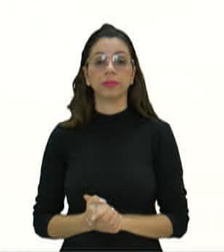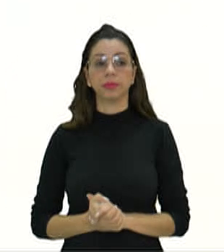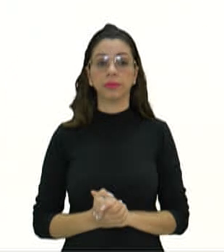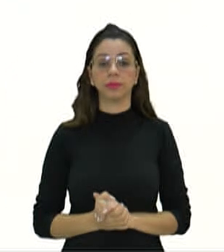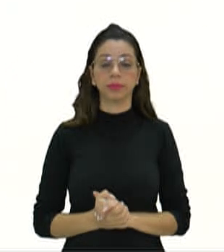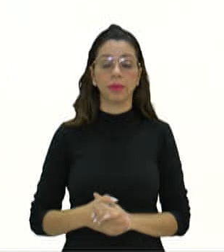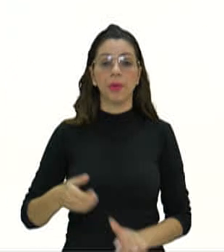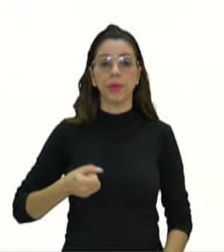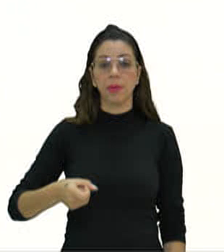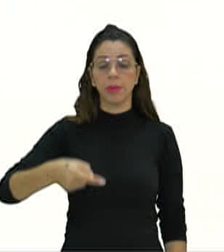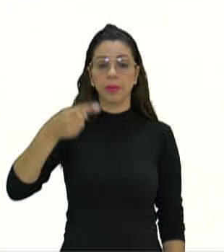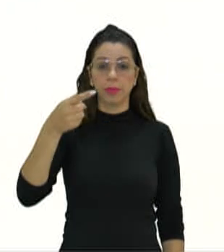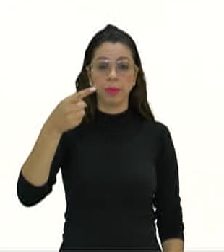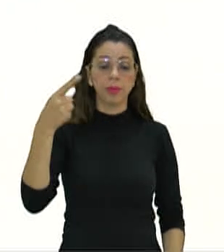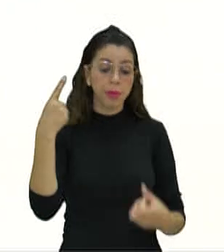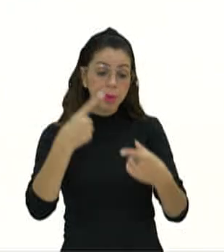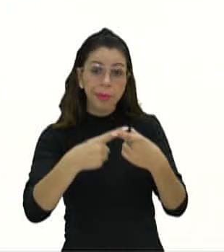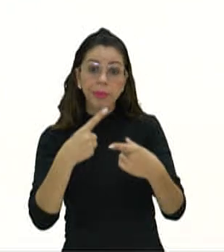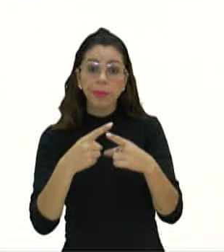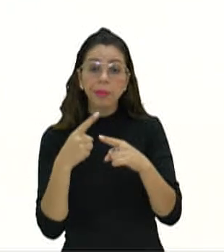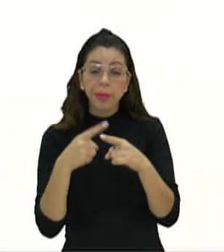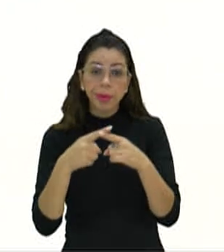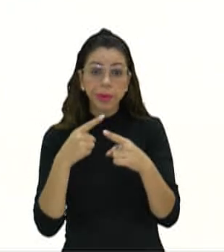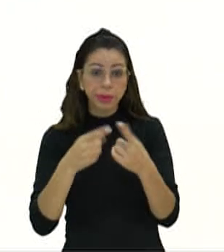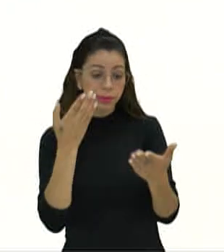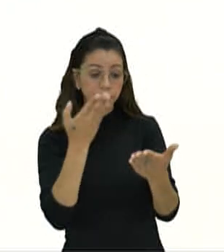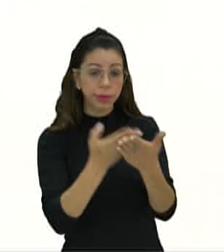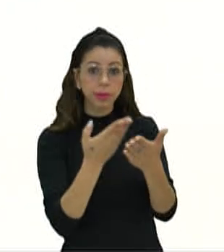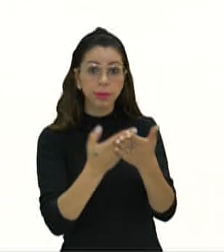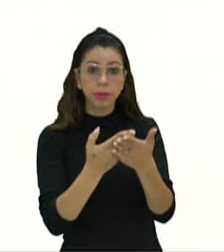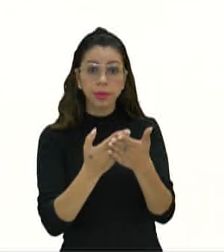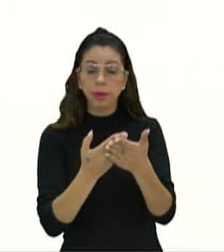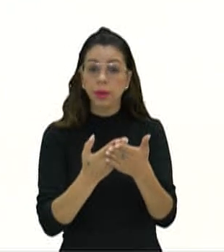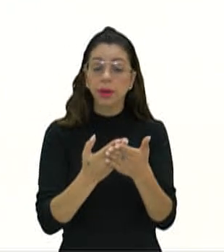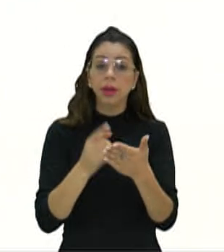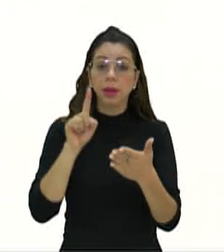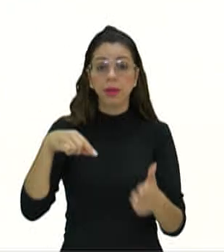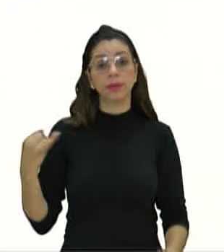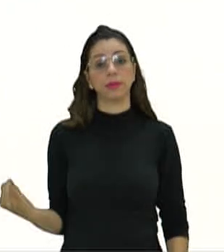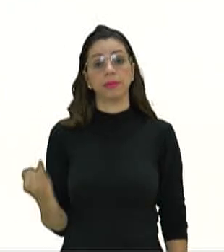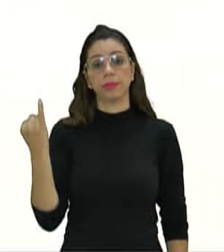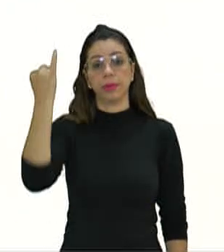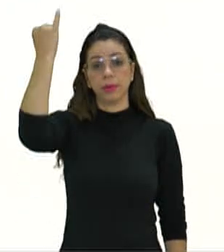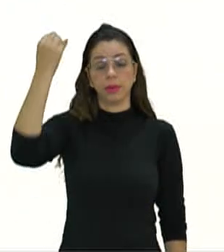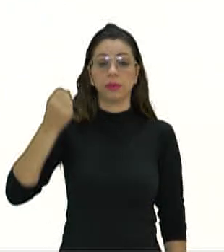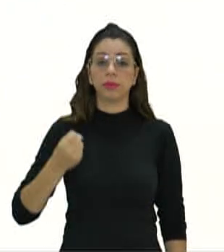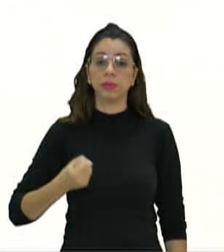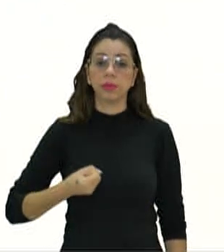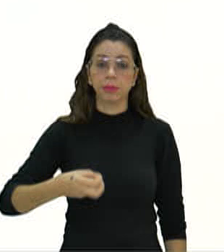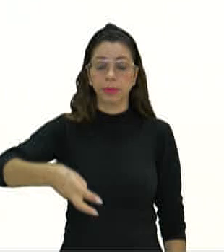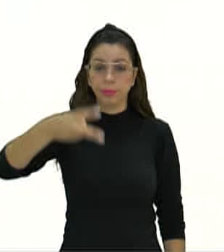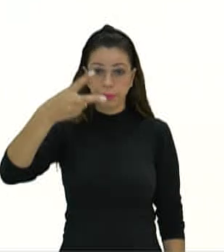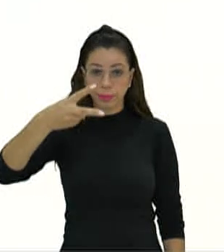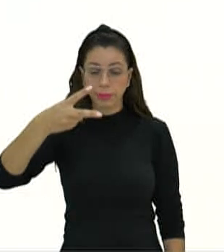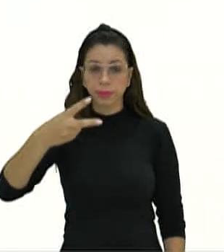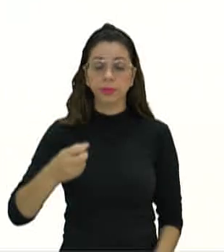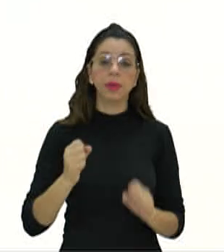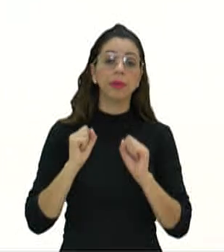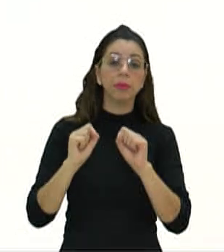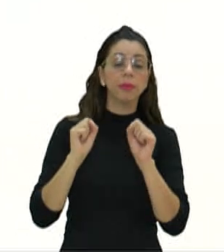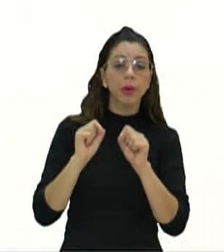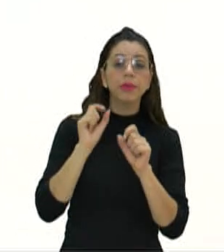studying essential? Por que estudar é essencial? E number 2. Can we learn from previous experience? Nós